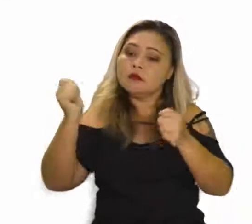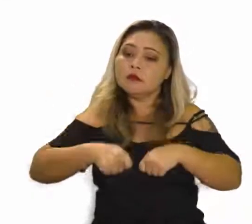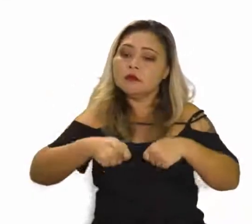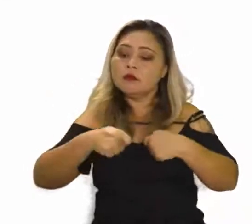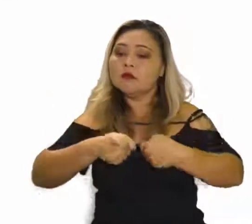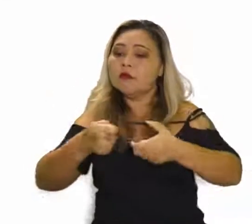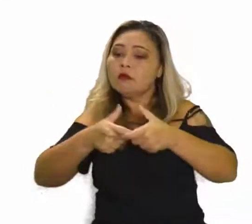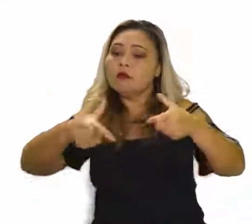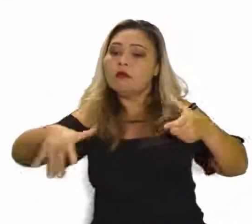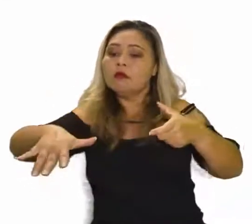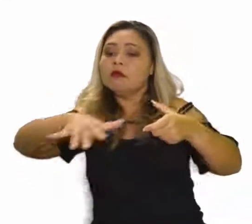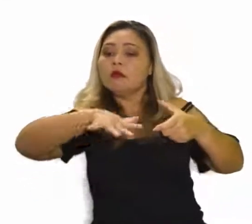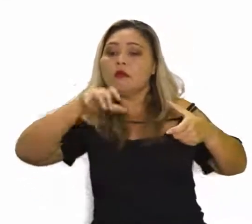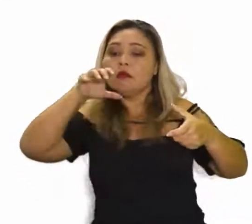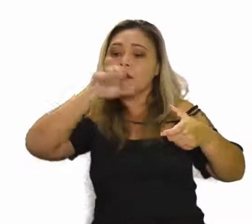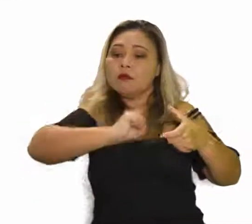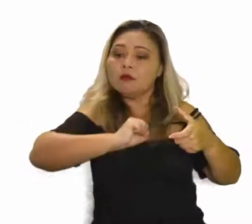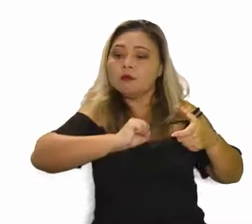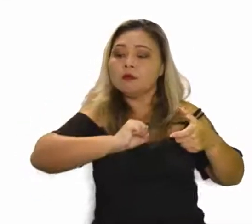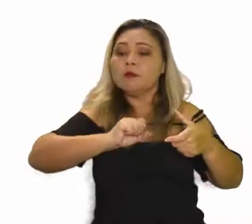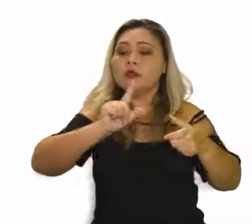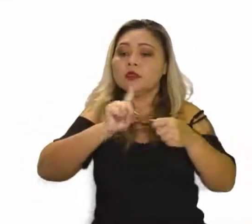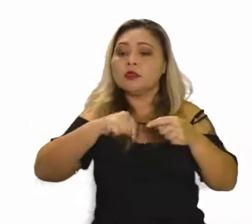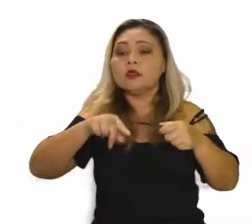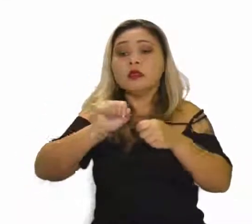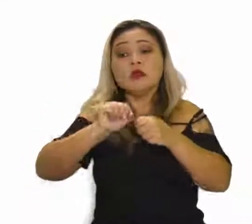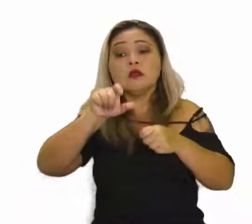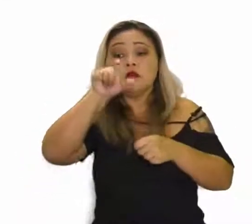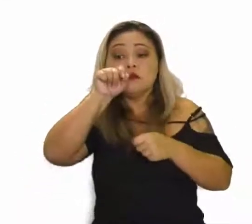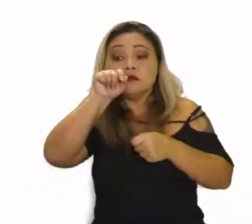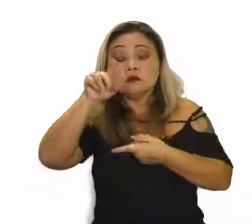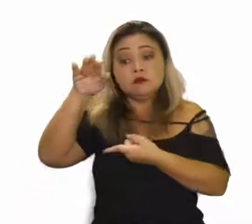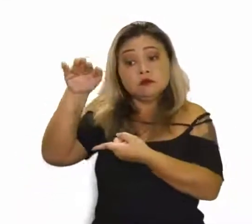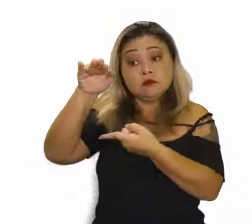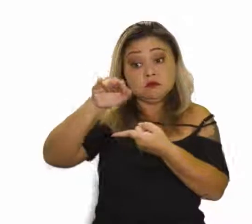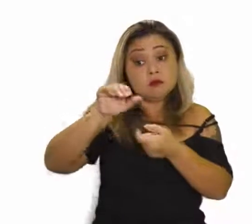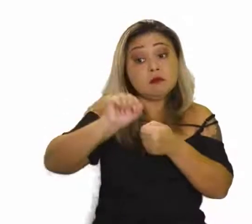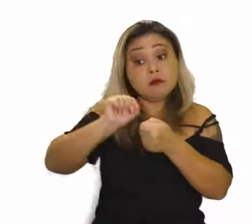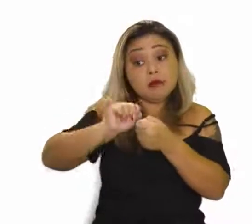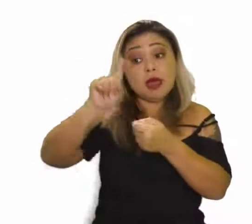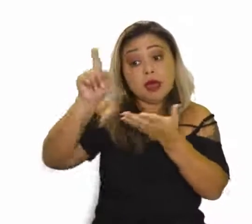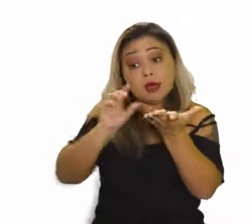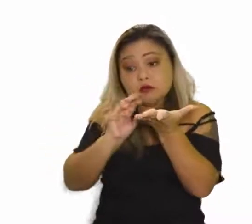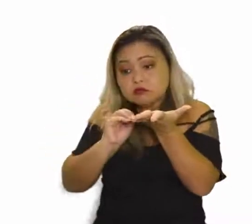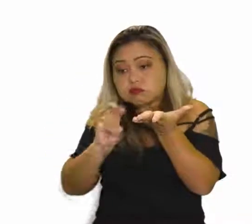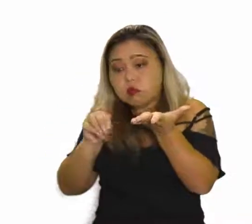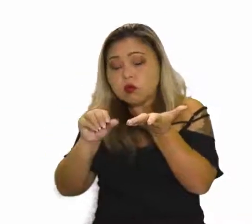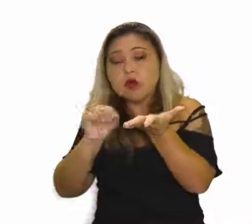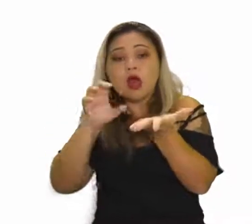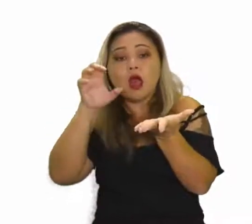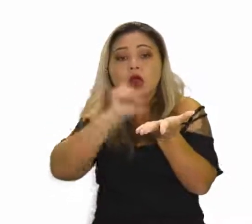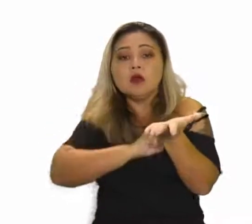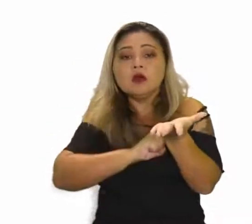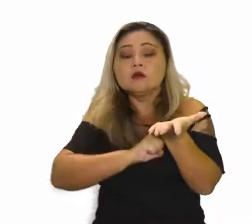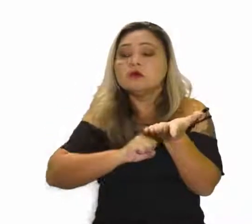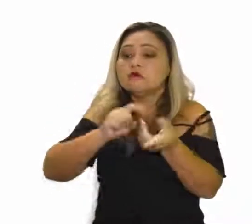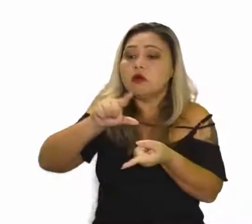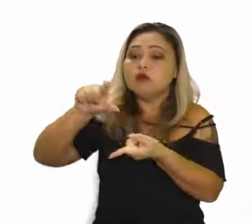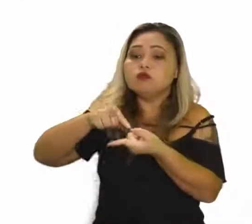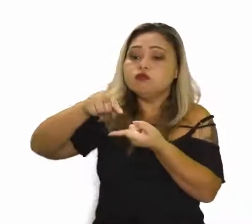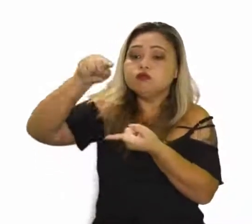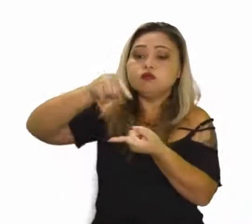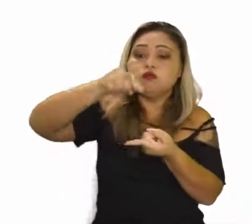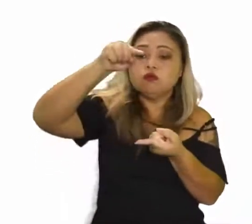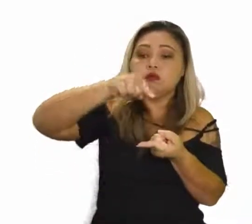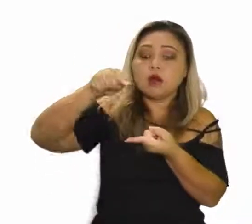um crescimento rápido da criação dessas aves para a postura. Rápido crescimento da ave,